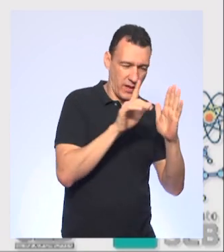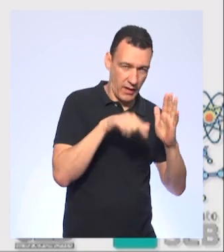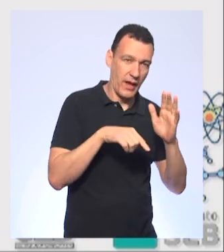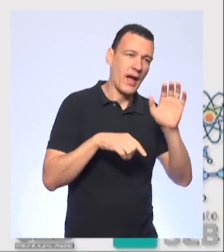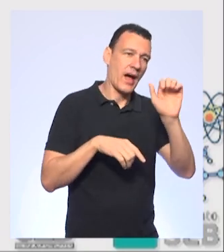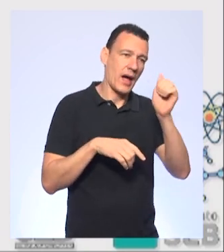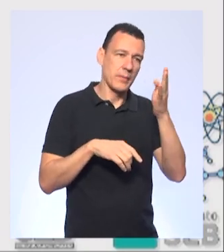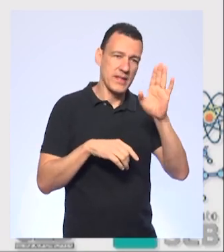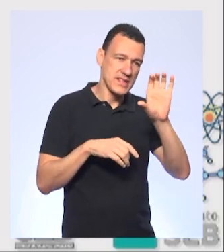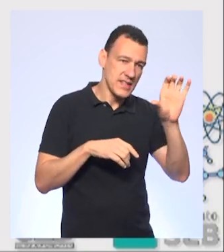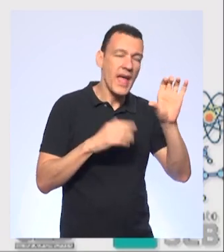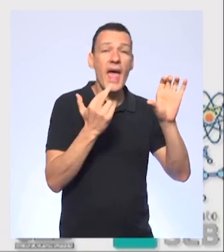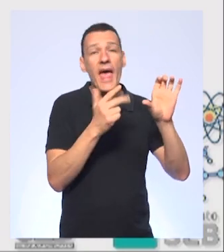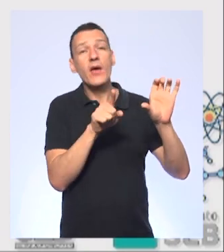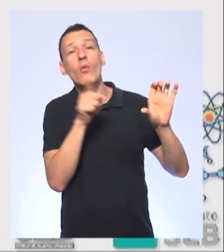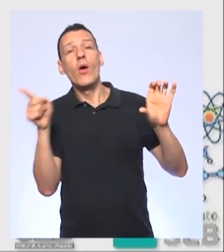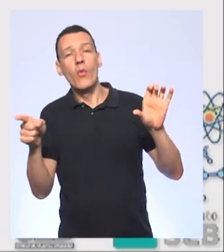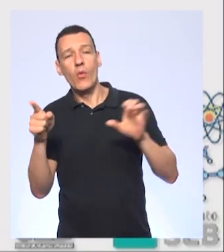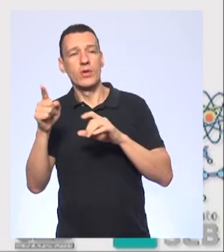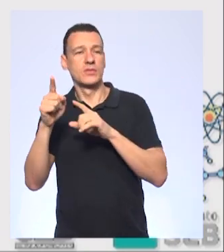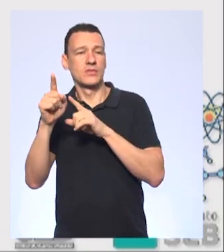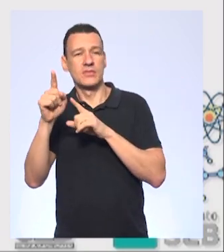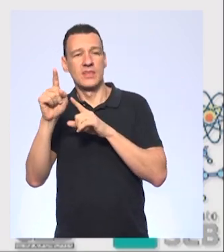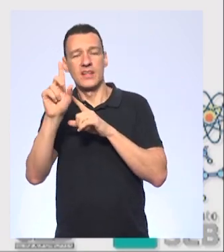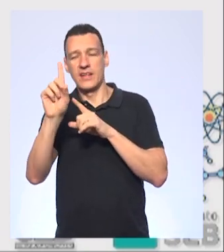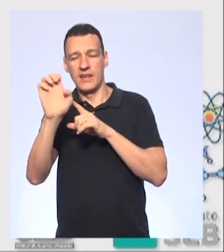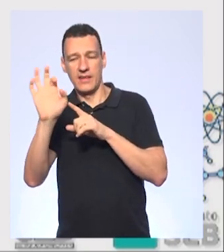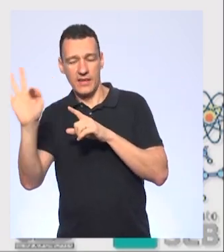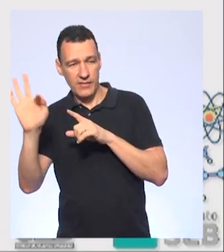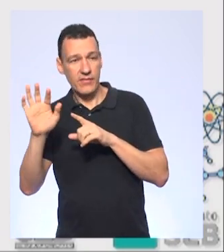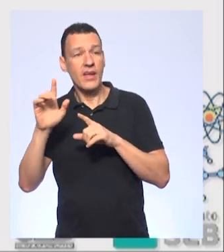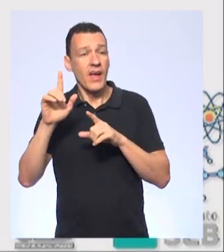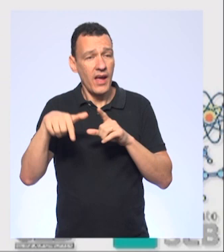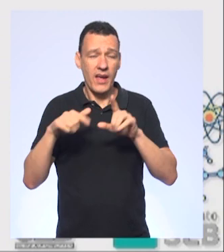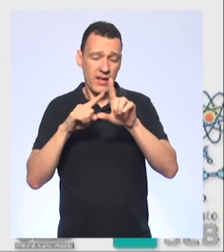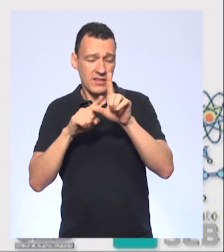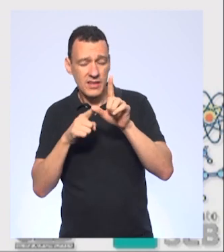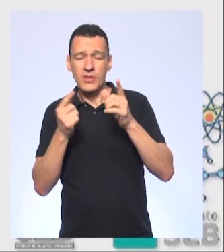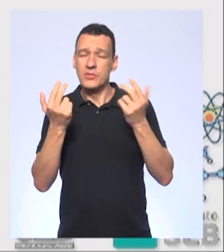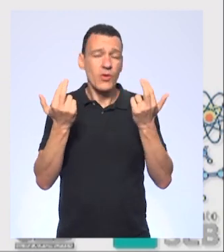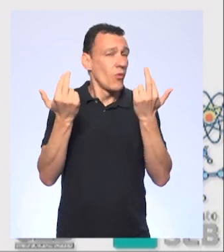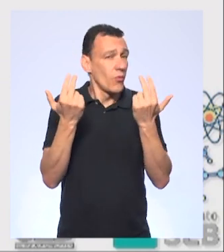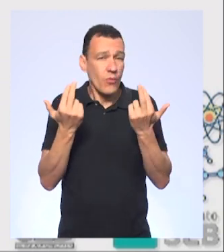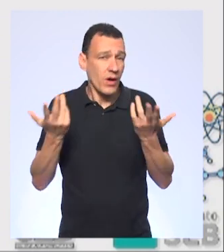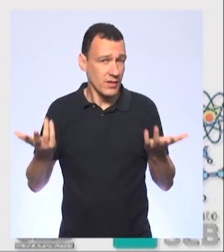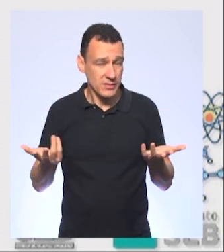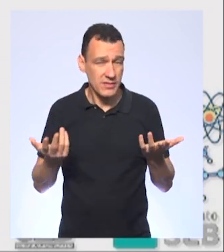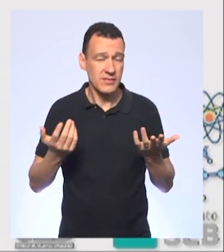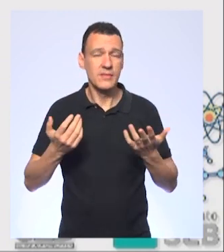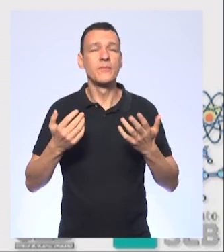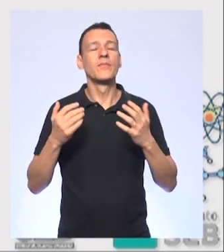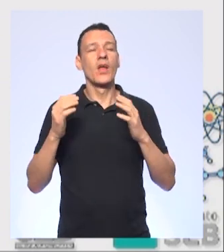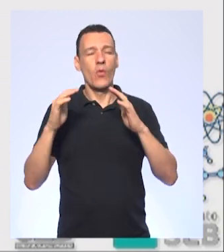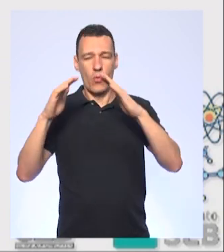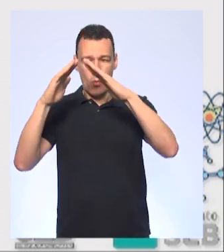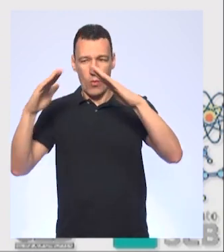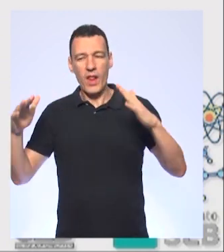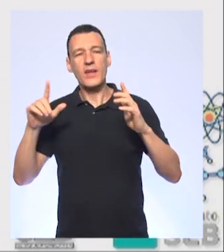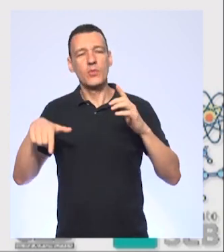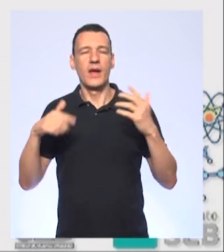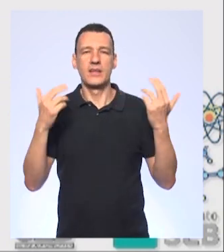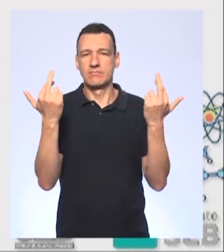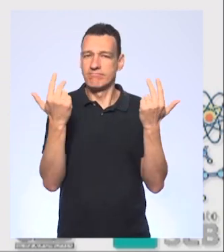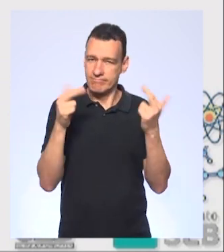triângulo DEF e o símbolo da semelhança é o tio, eu posso dizer que os ângulos são iguais e os lados são